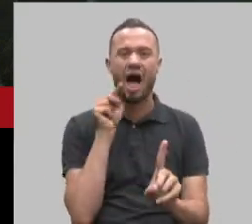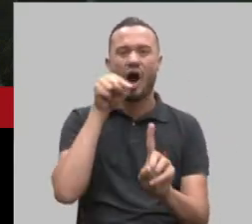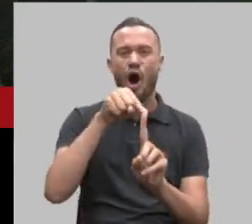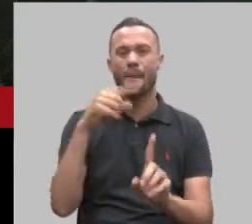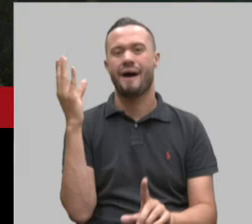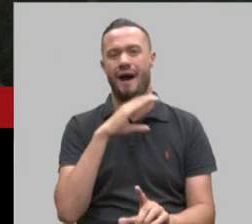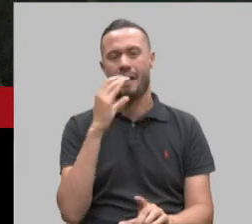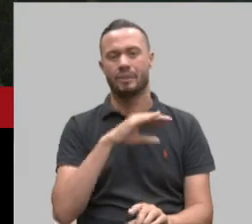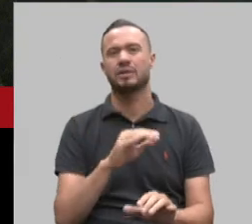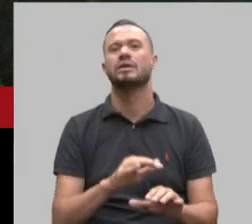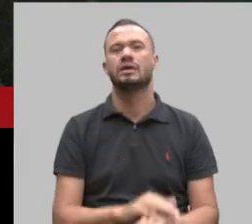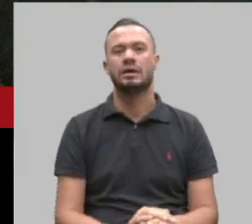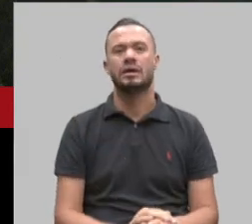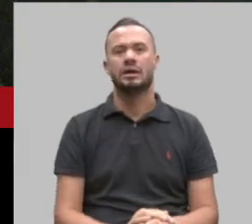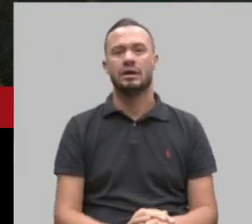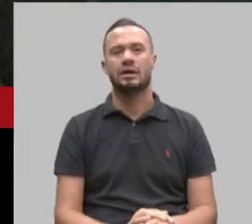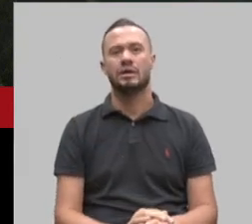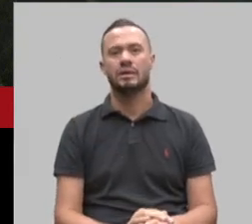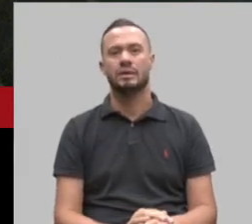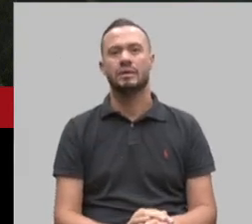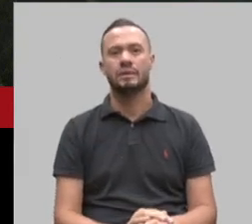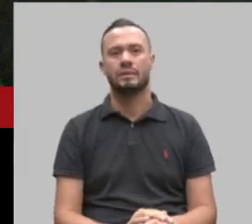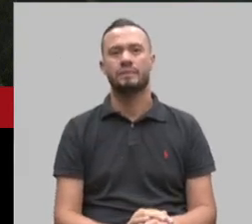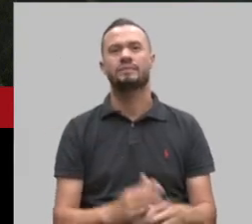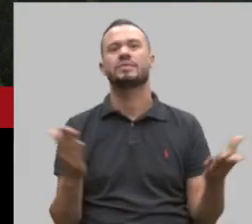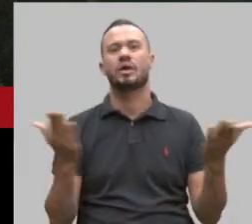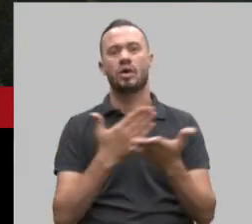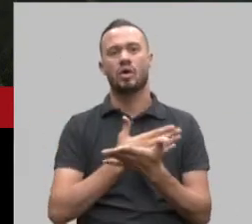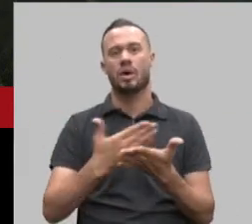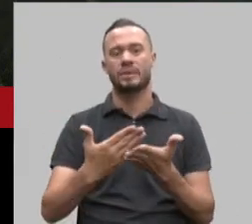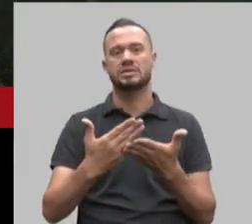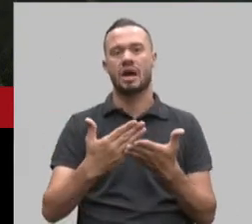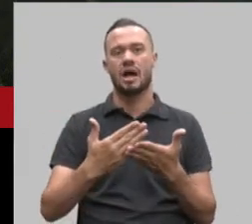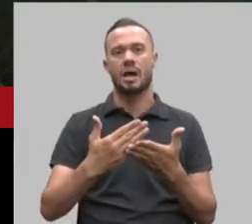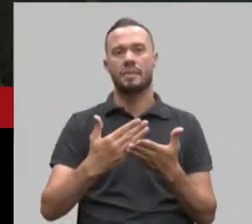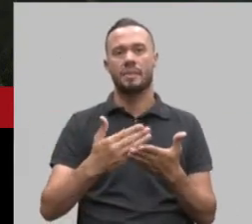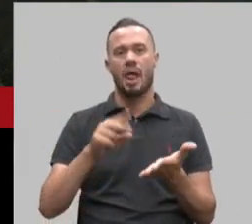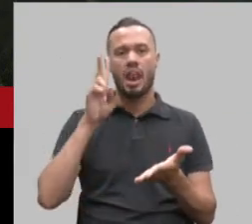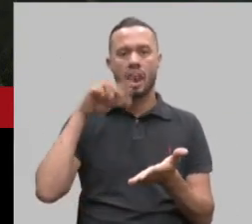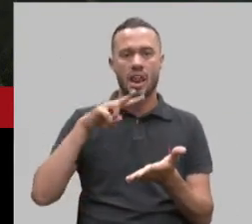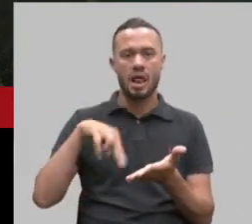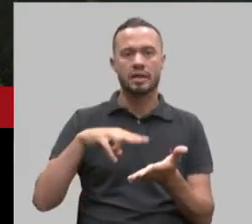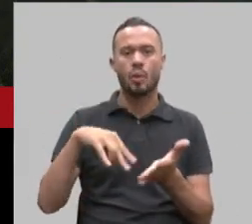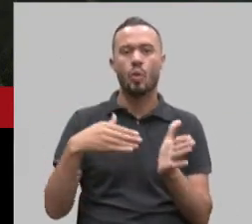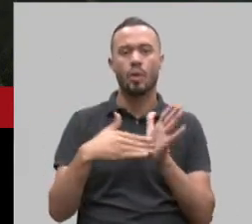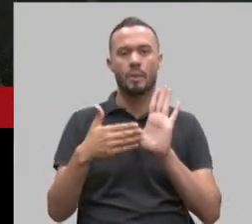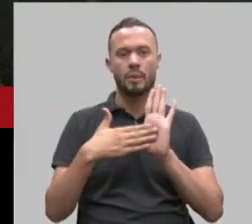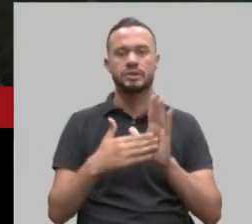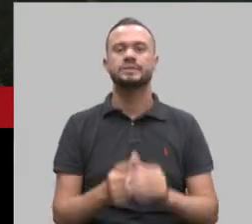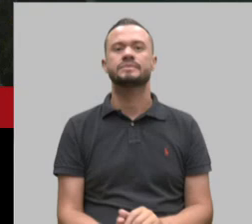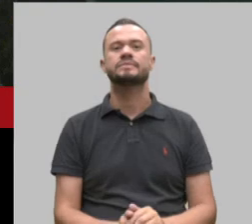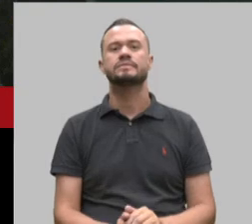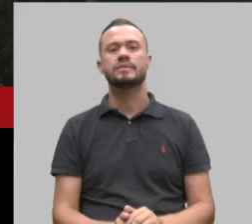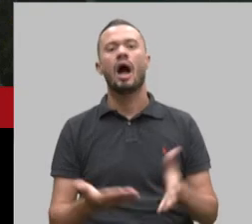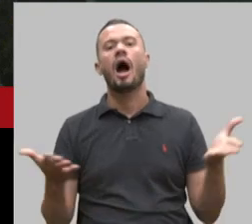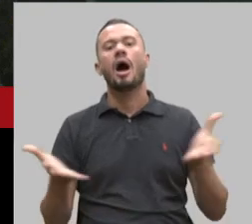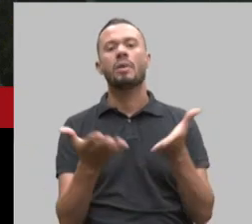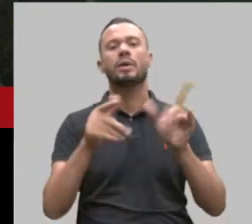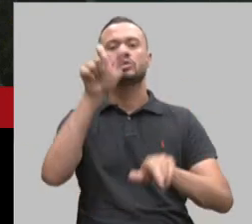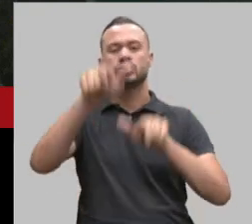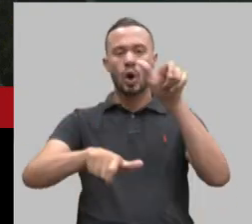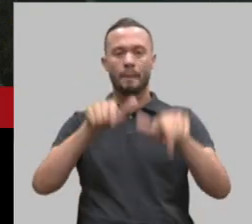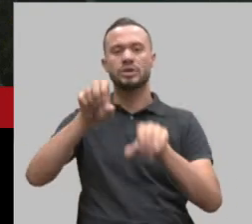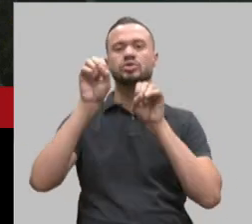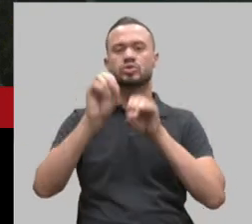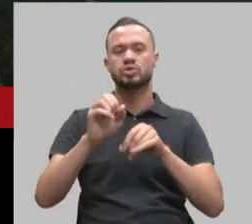falar agora eu vou começar com a leitura da sexta e última proposta do subtema um promoção pelos educadores de aul mais